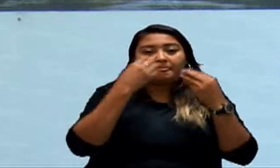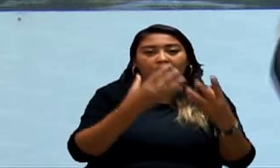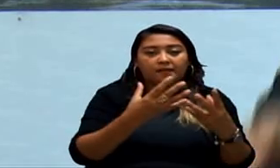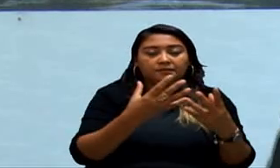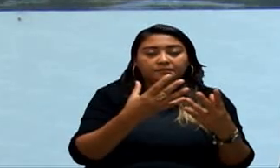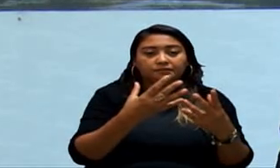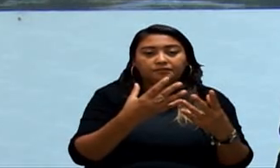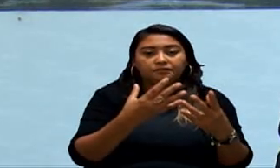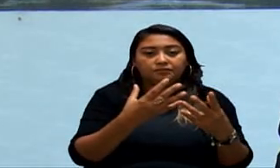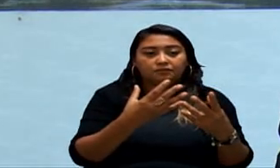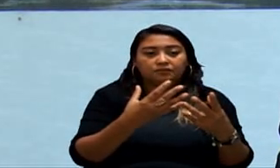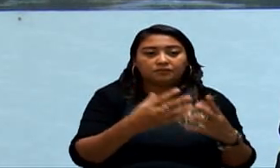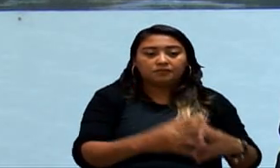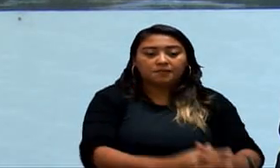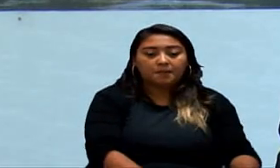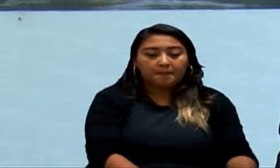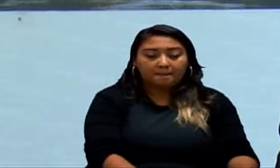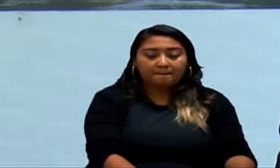o...